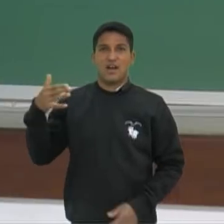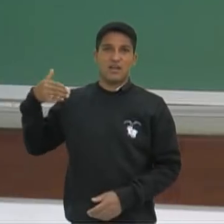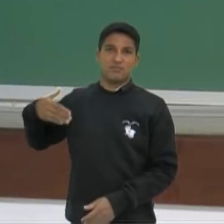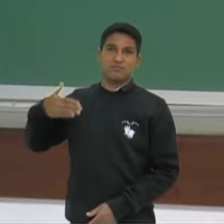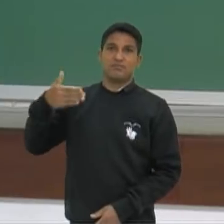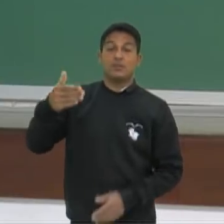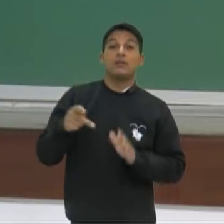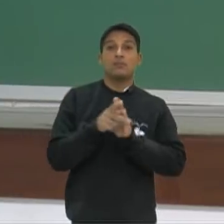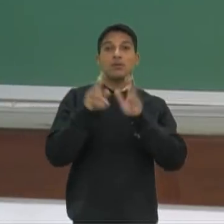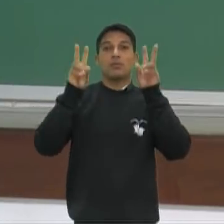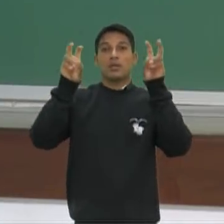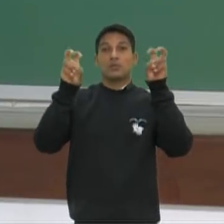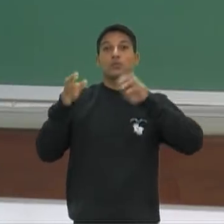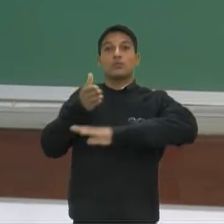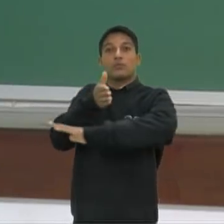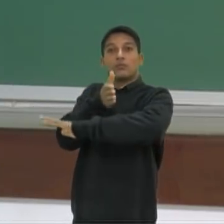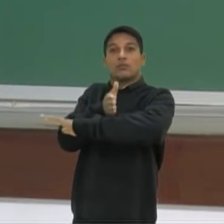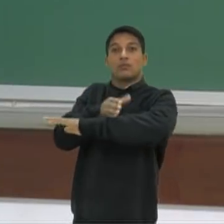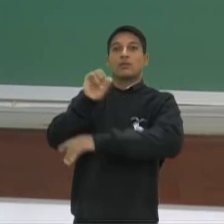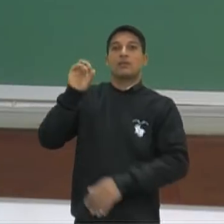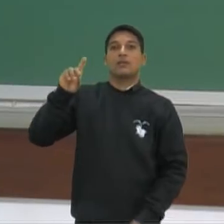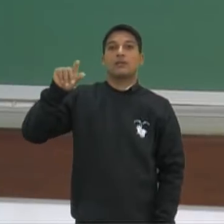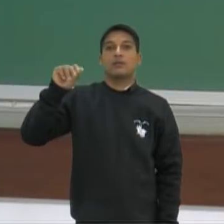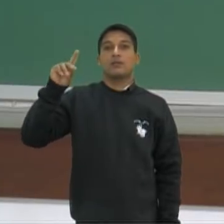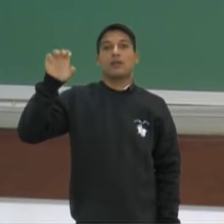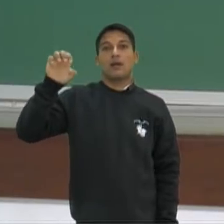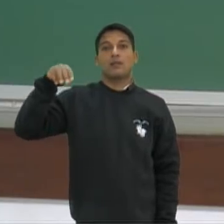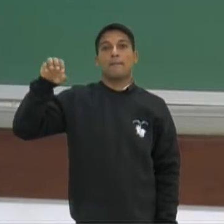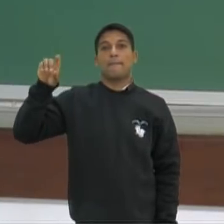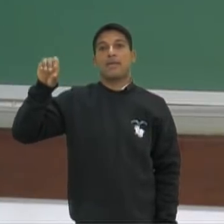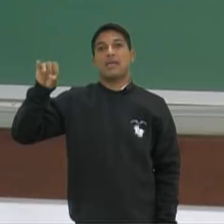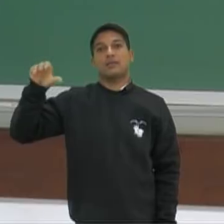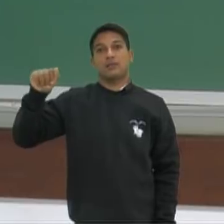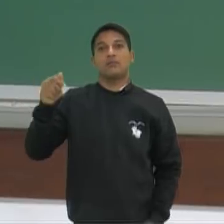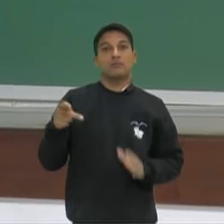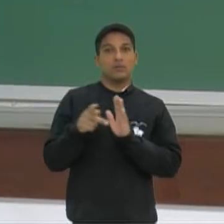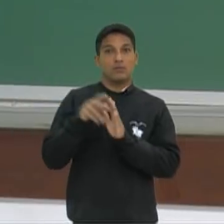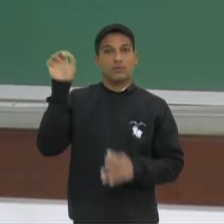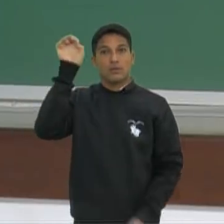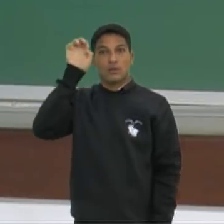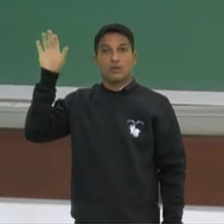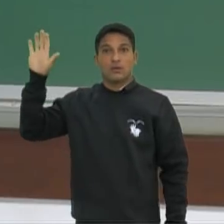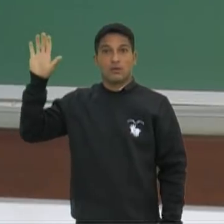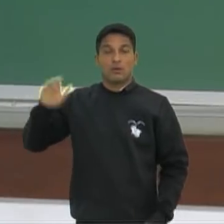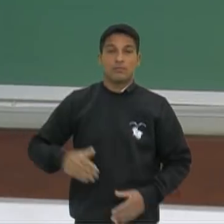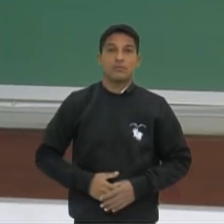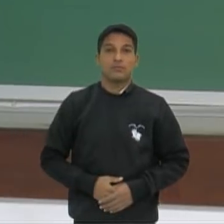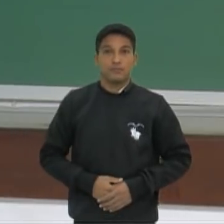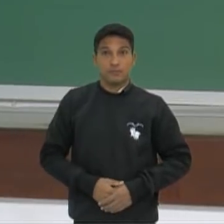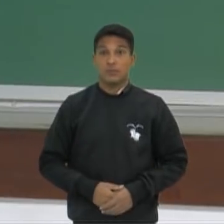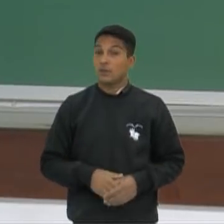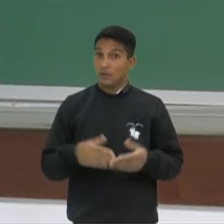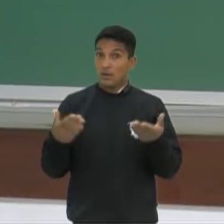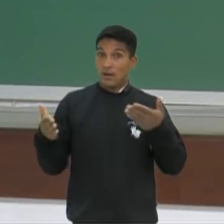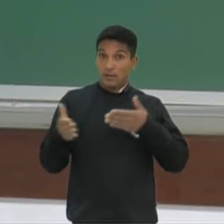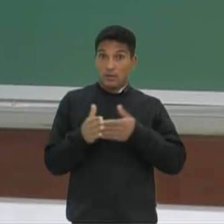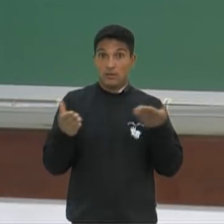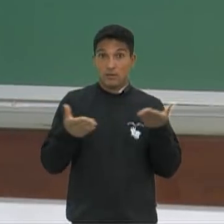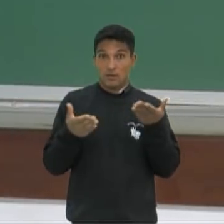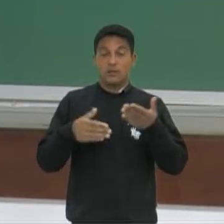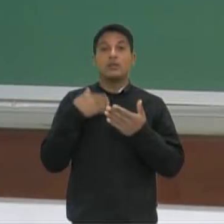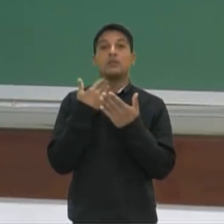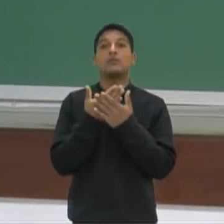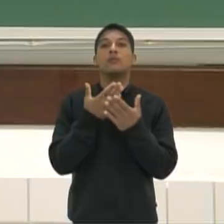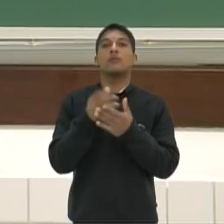era histórica super longínqua, e nós estamos vendo principalmente, até esse momento, como que